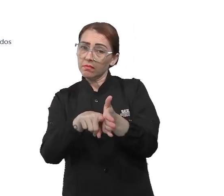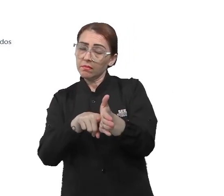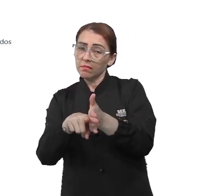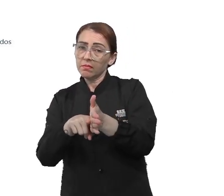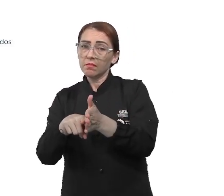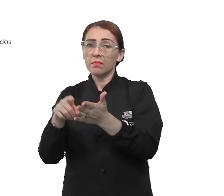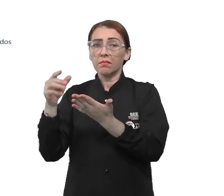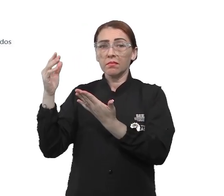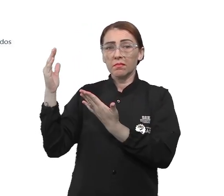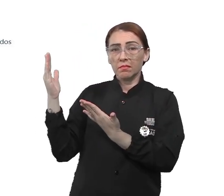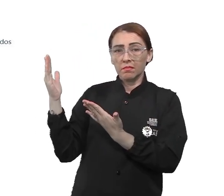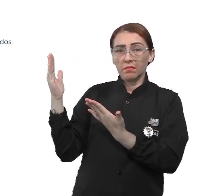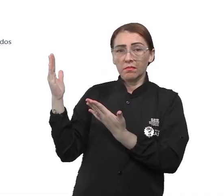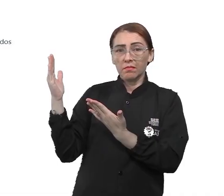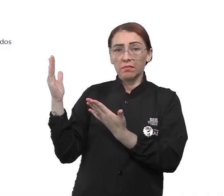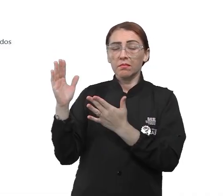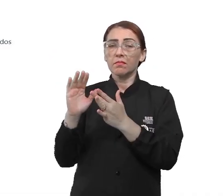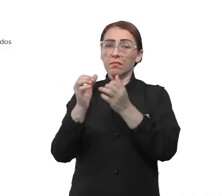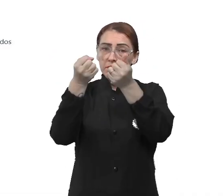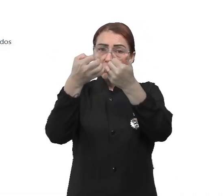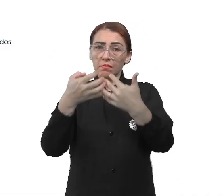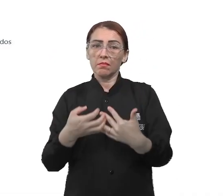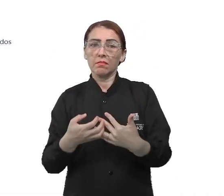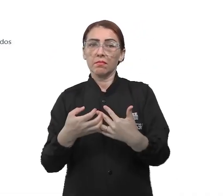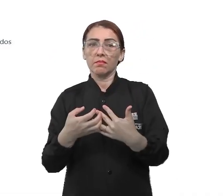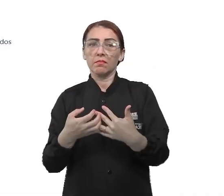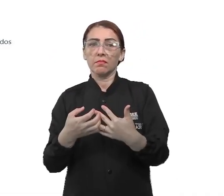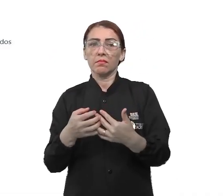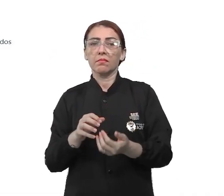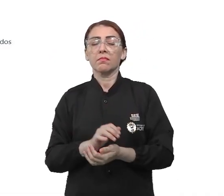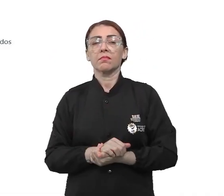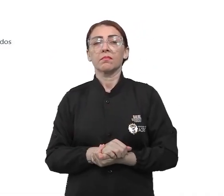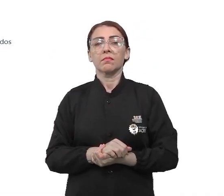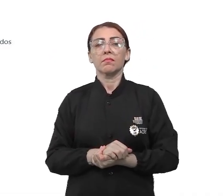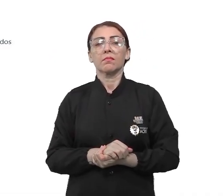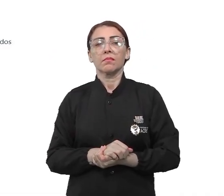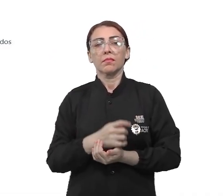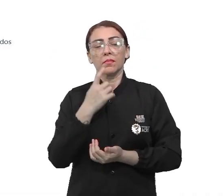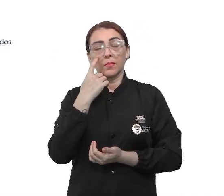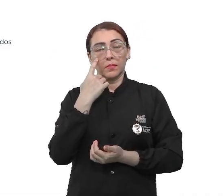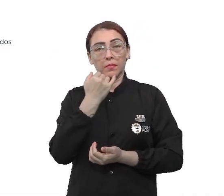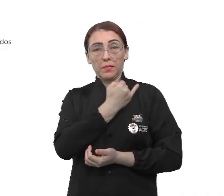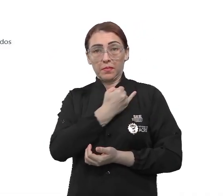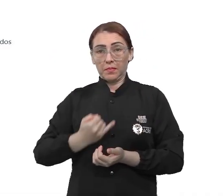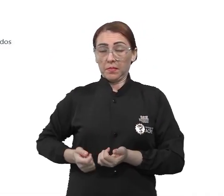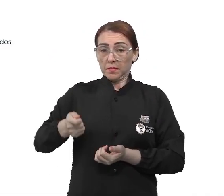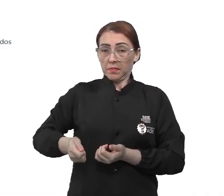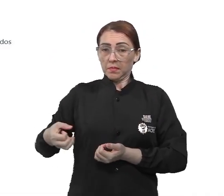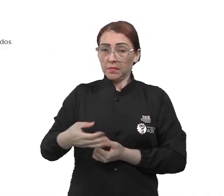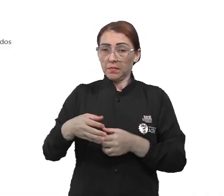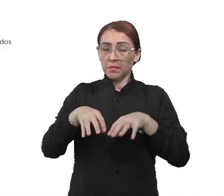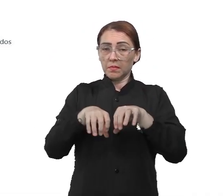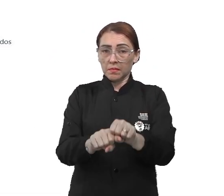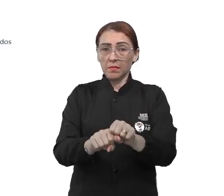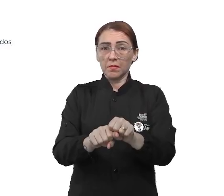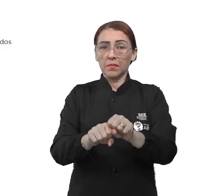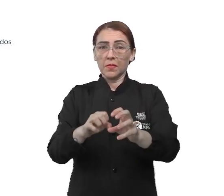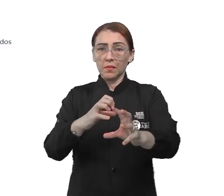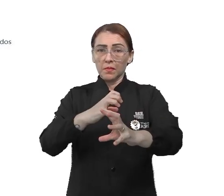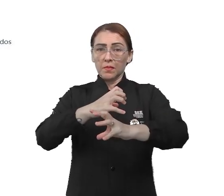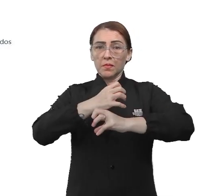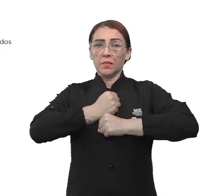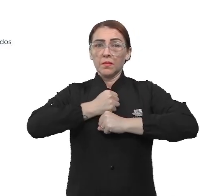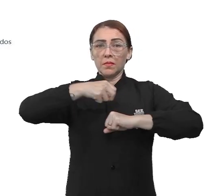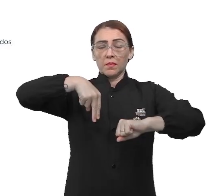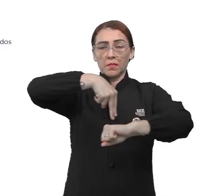ó, as definições, tá? Que aí o imperialismo, o neocolonialismo é o domínio